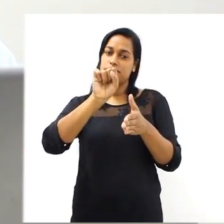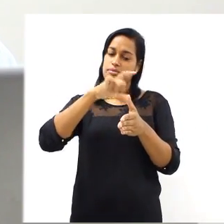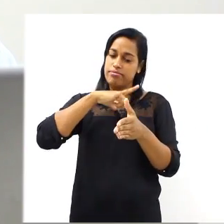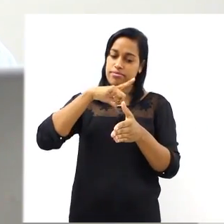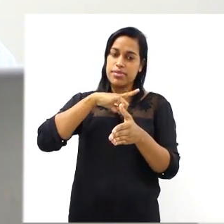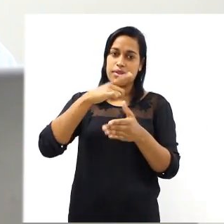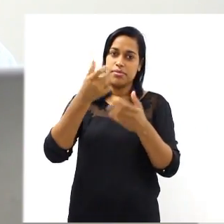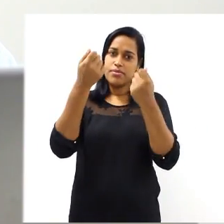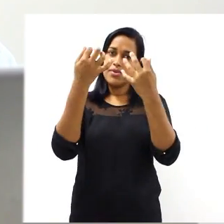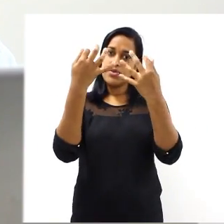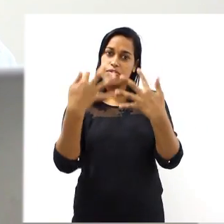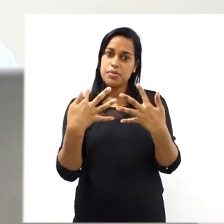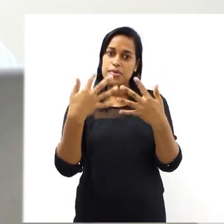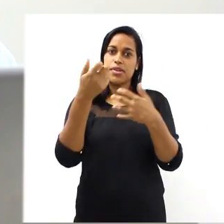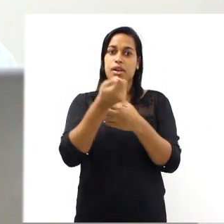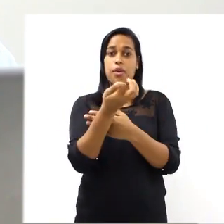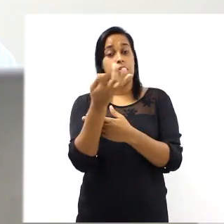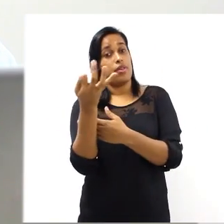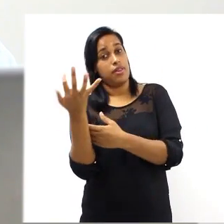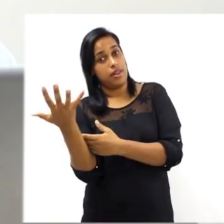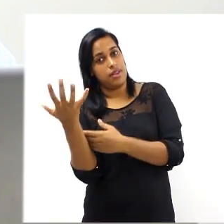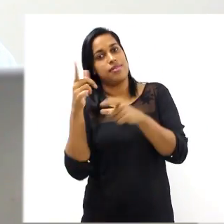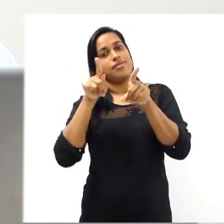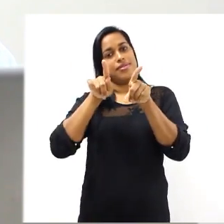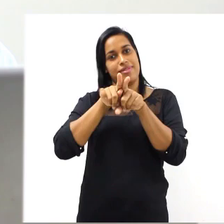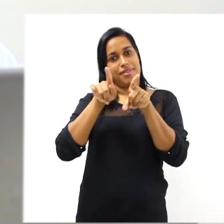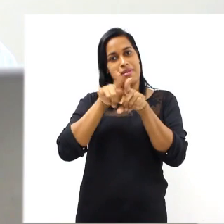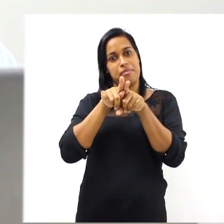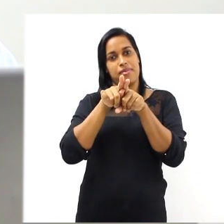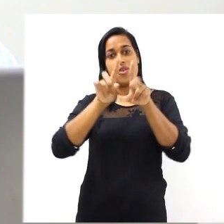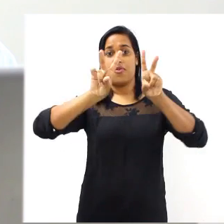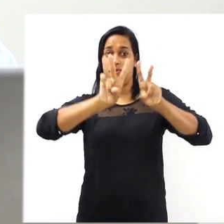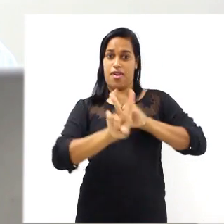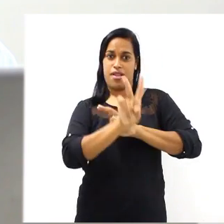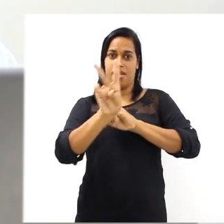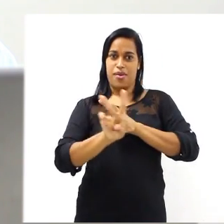definir os atributos de uma entidade.